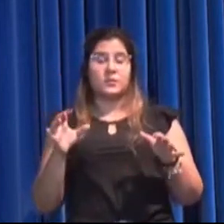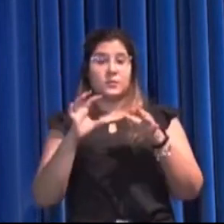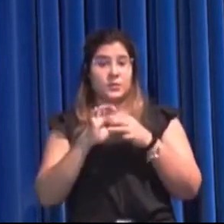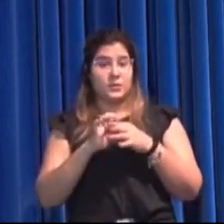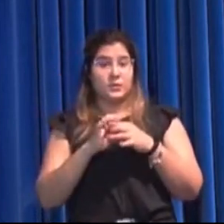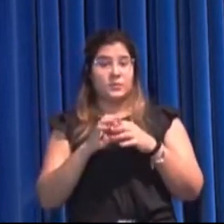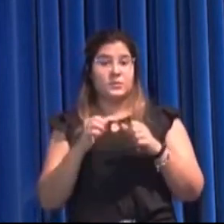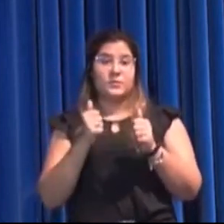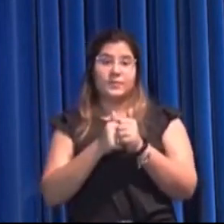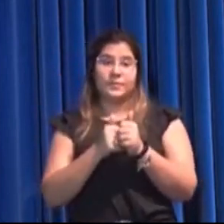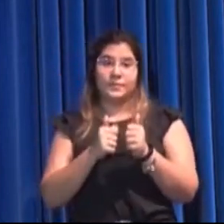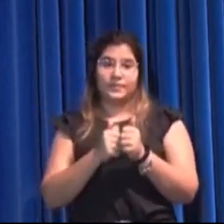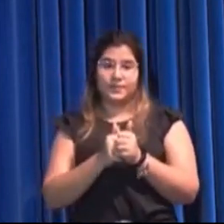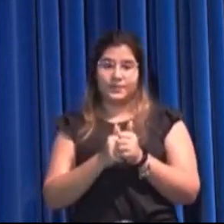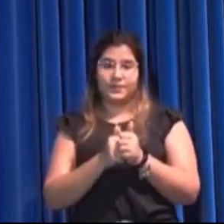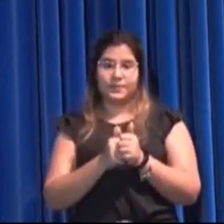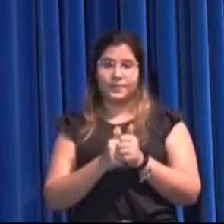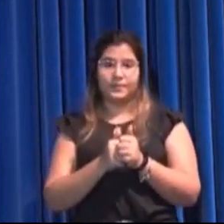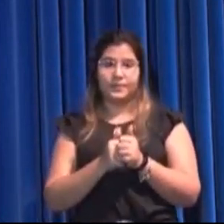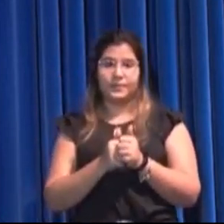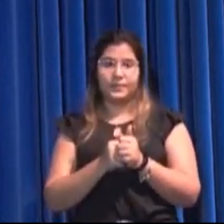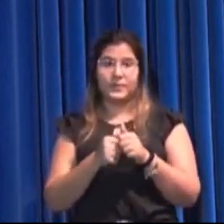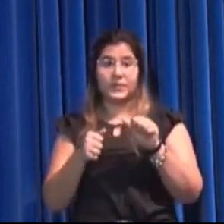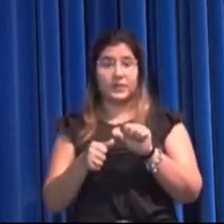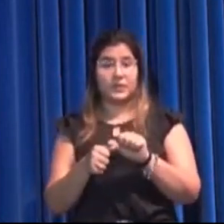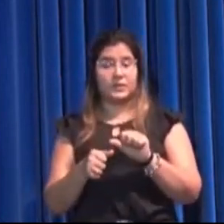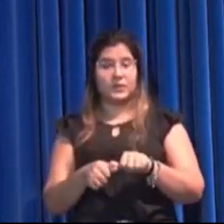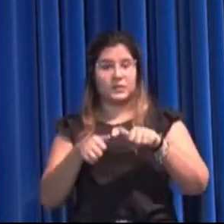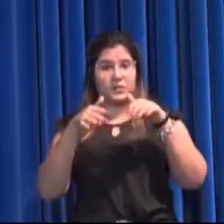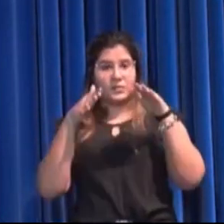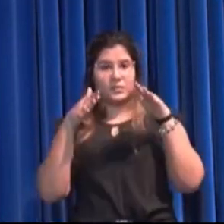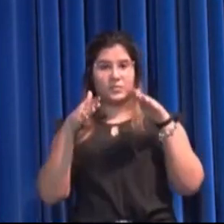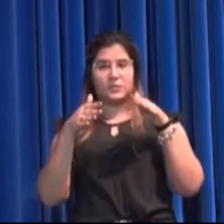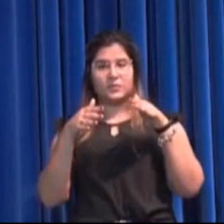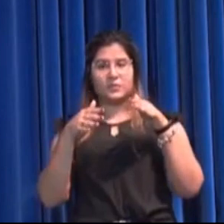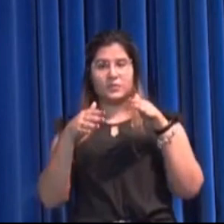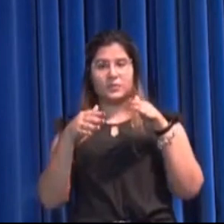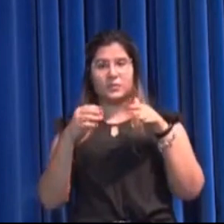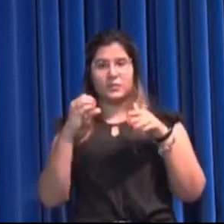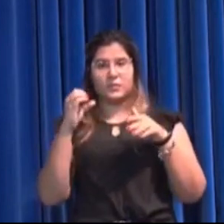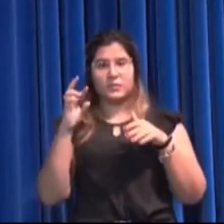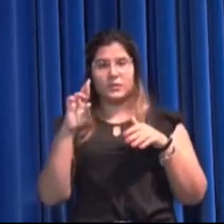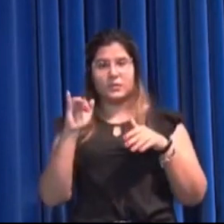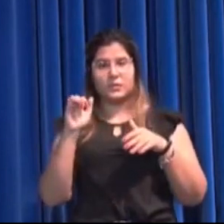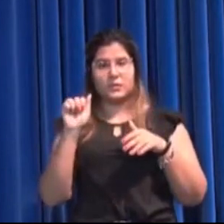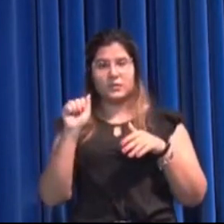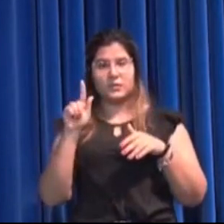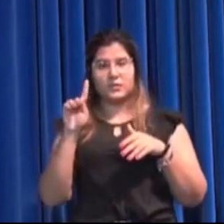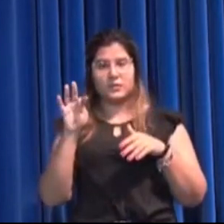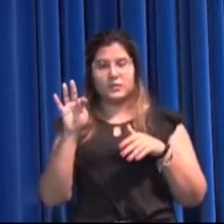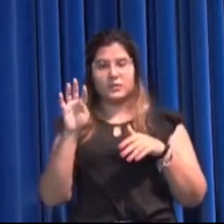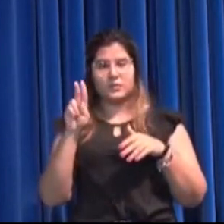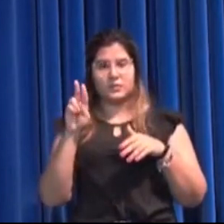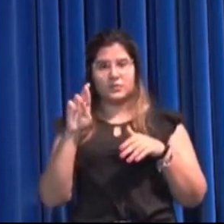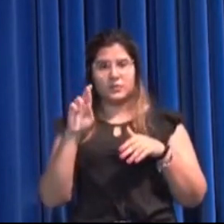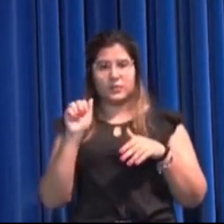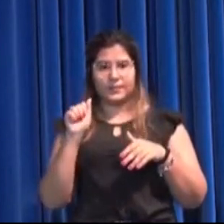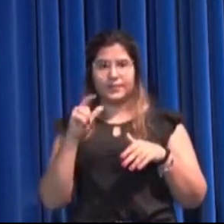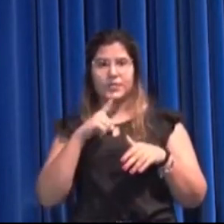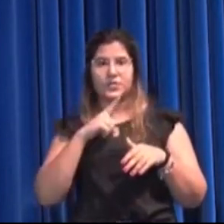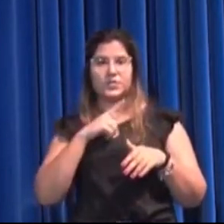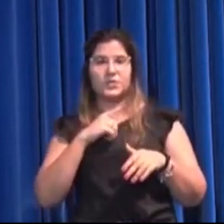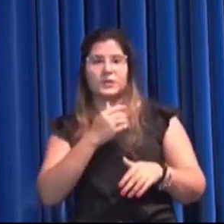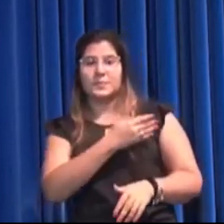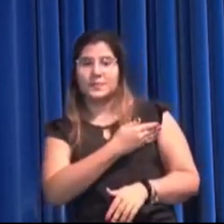de criatura e de criador. Criatura e criador, eles tinham amizade.